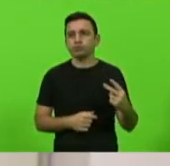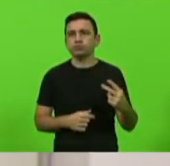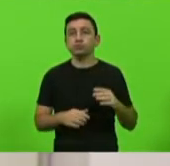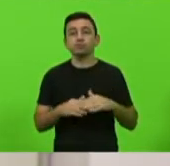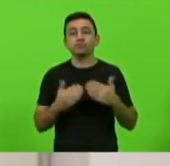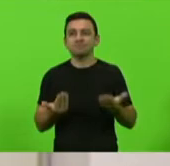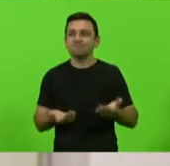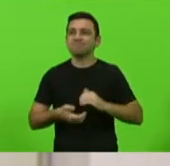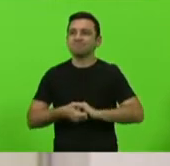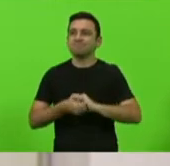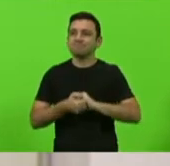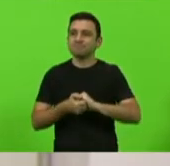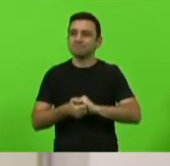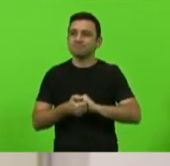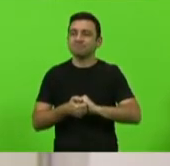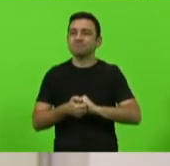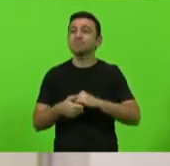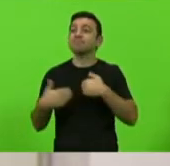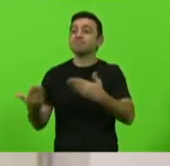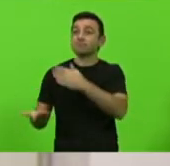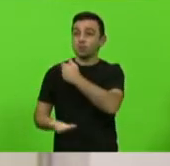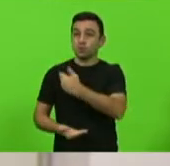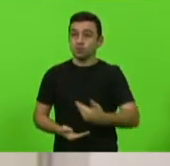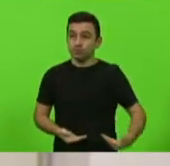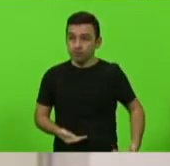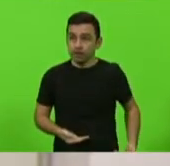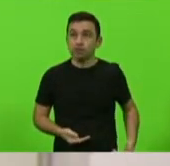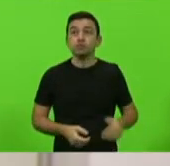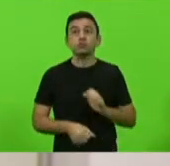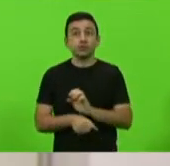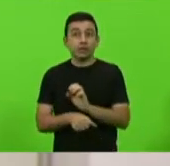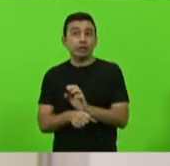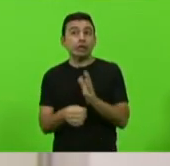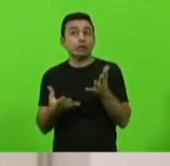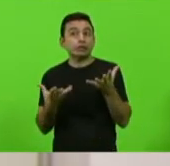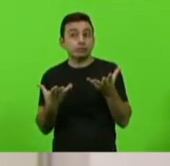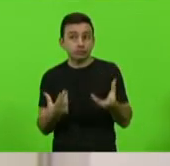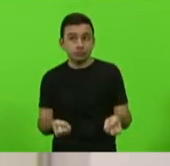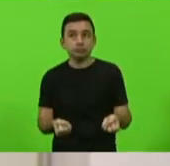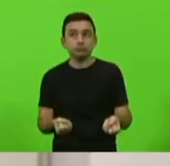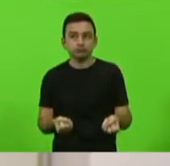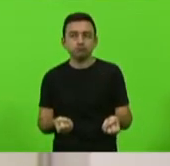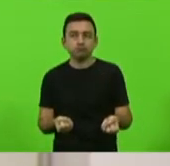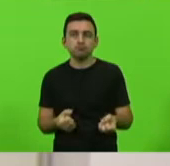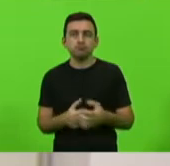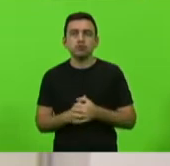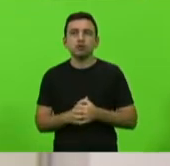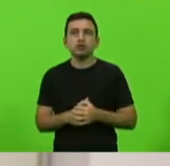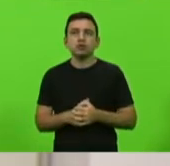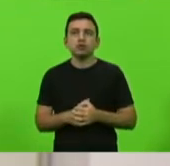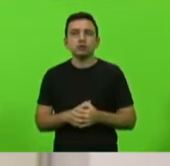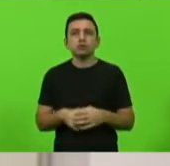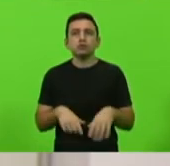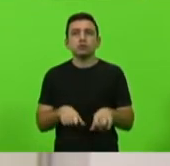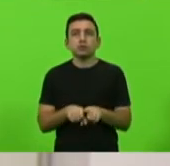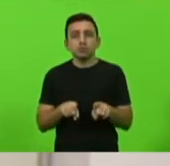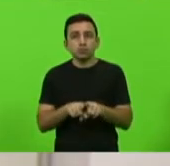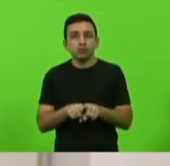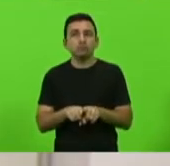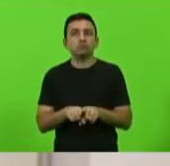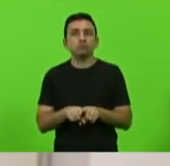cumprimentos ao governo do Estado por adotar esta medida. E fica aqui